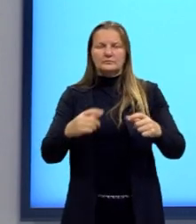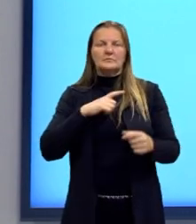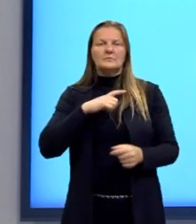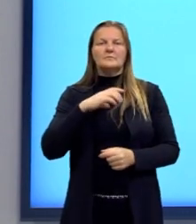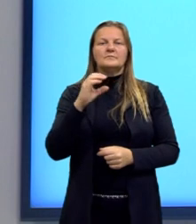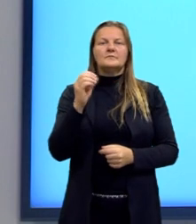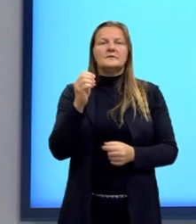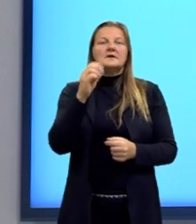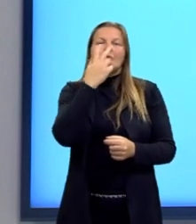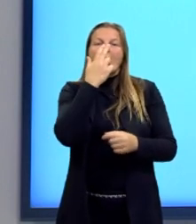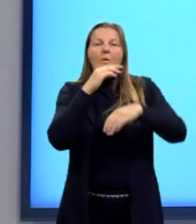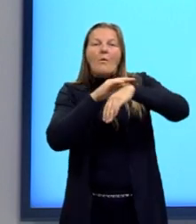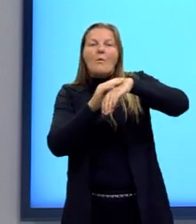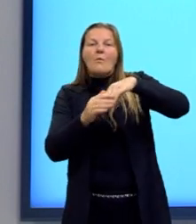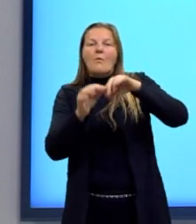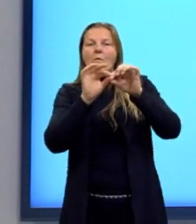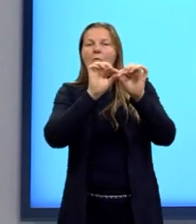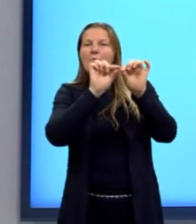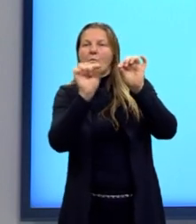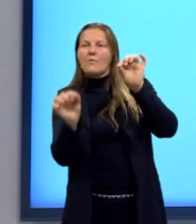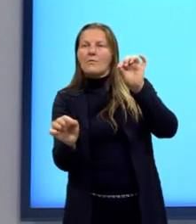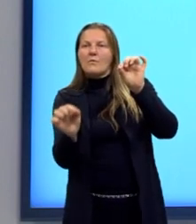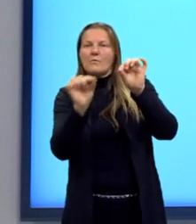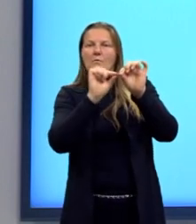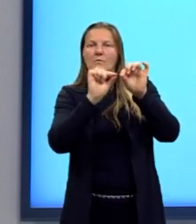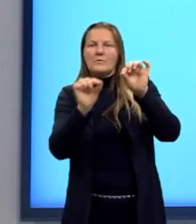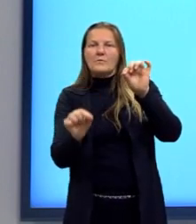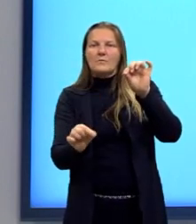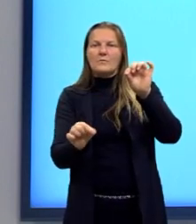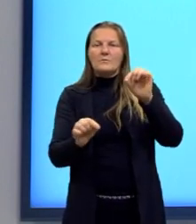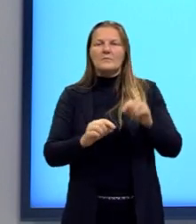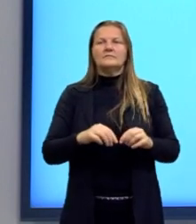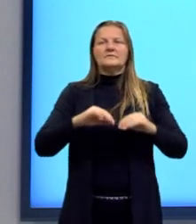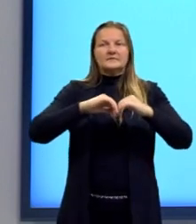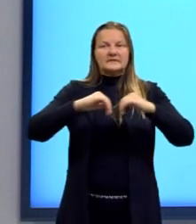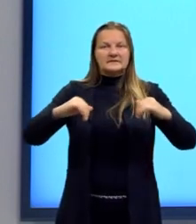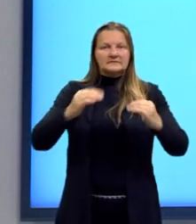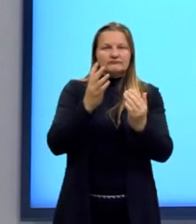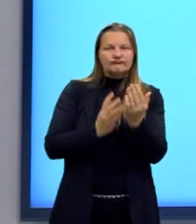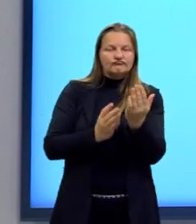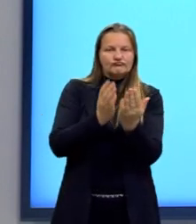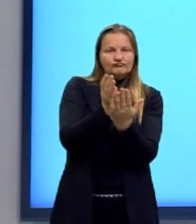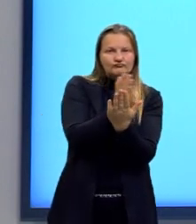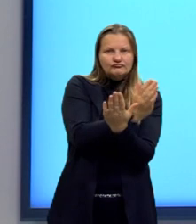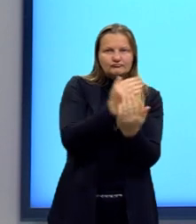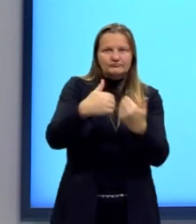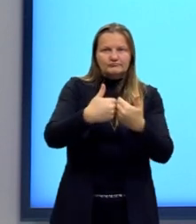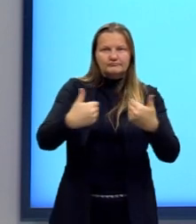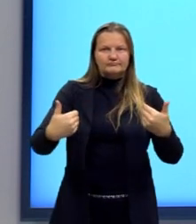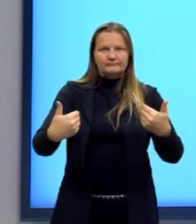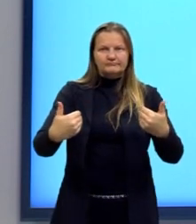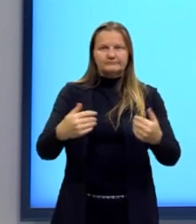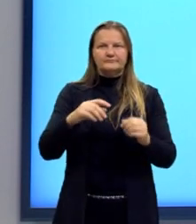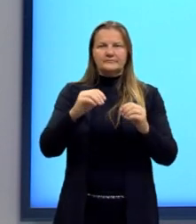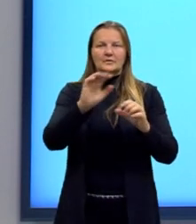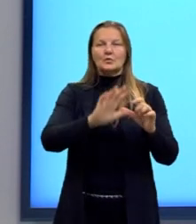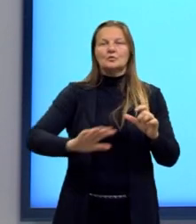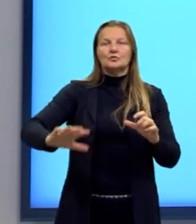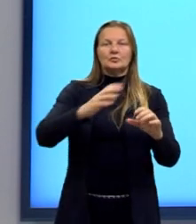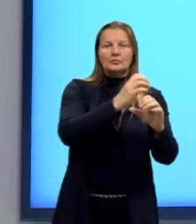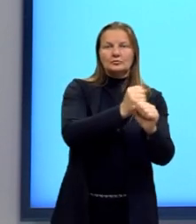área de um arco Então nós vamos calcular cada uma delas separadamente considerando então área